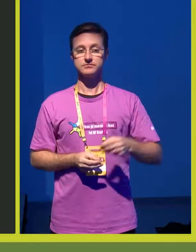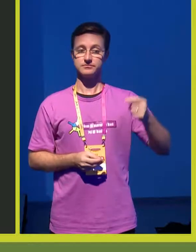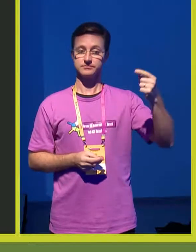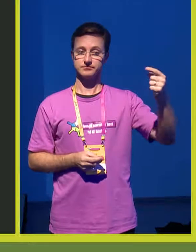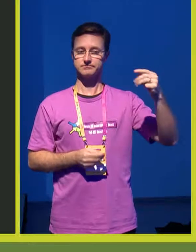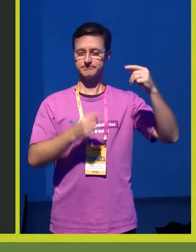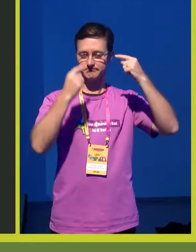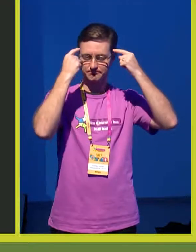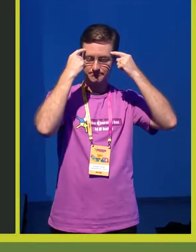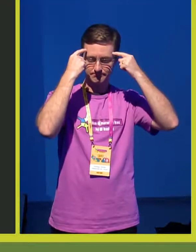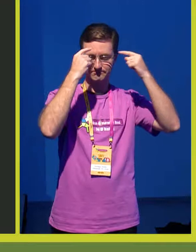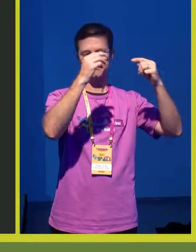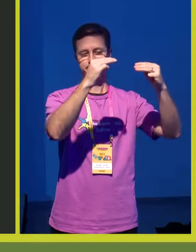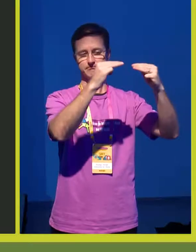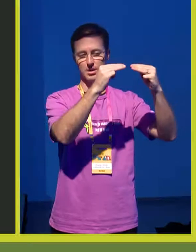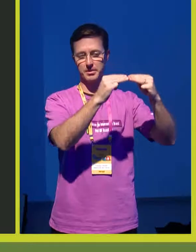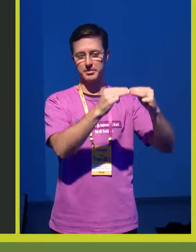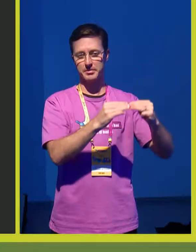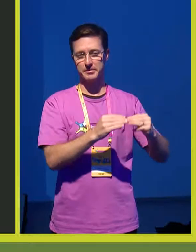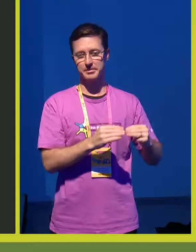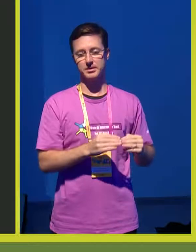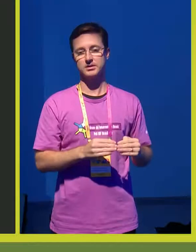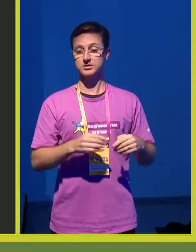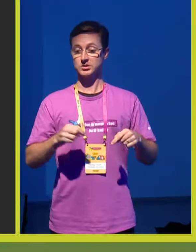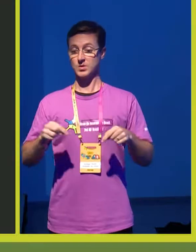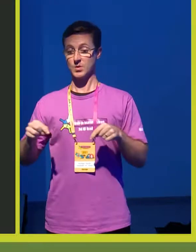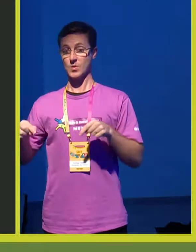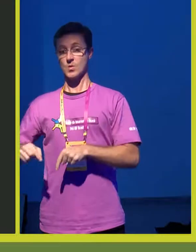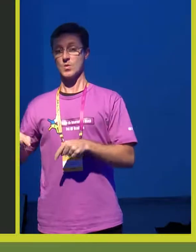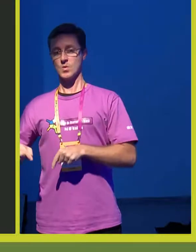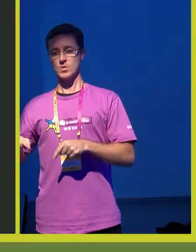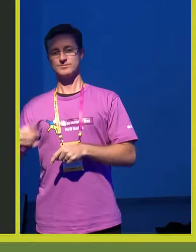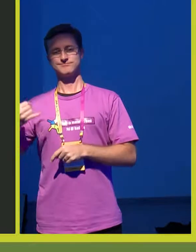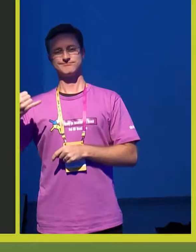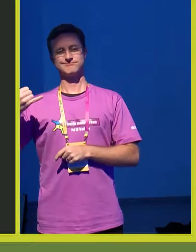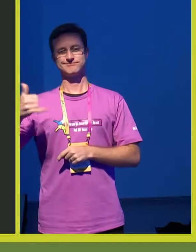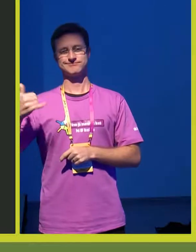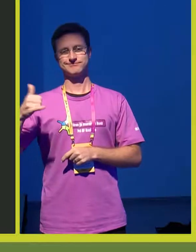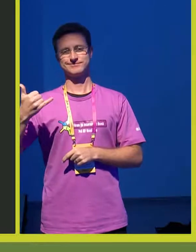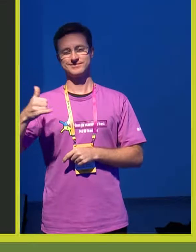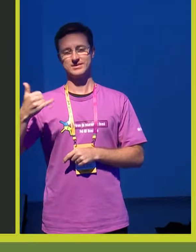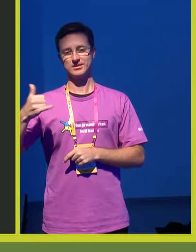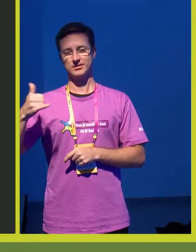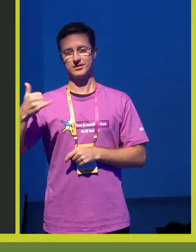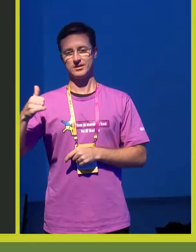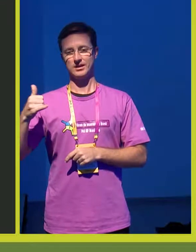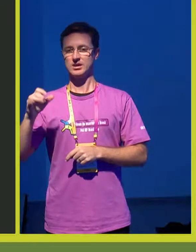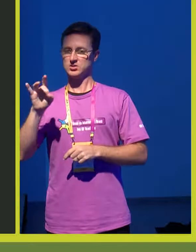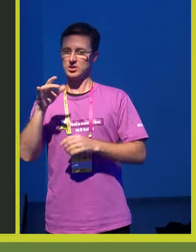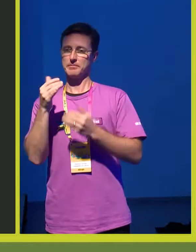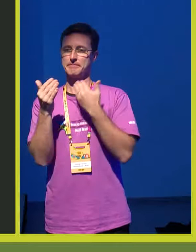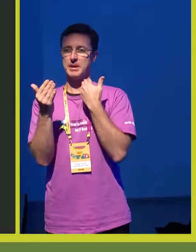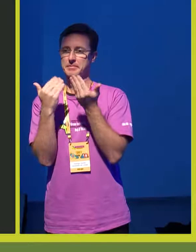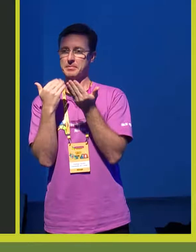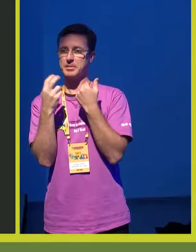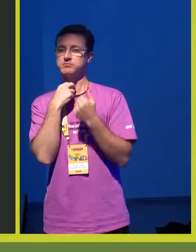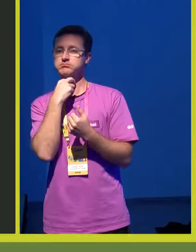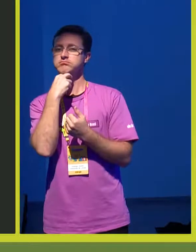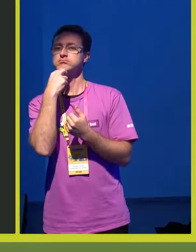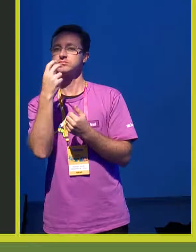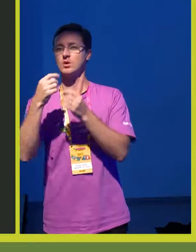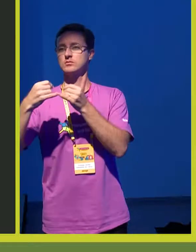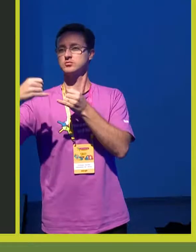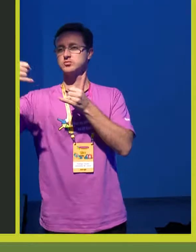alinhados com essa mesma noção de que hoje o celular deixou do senhor um instrumento de conversação pela voz a longa distância